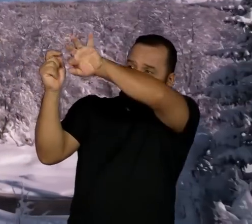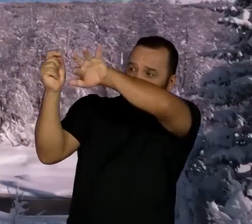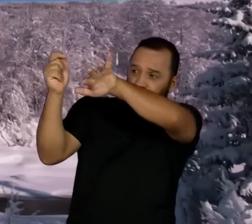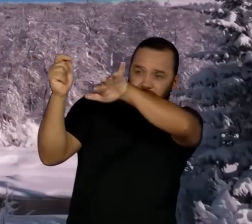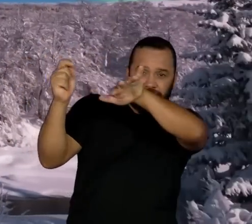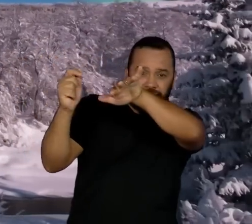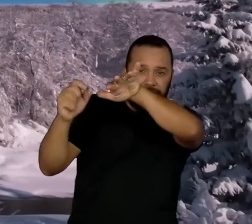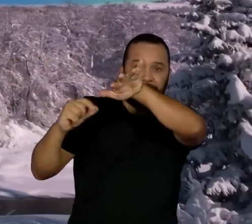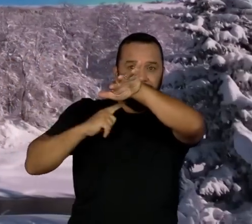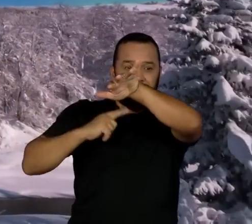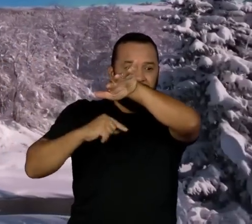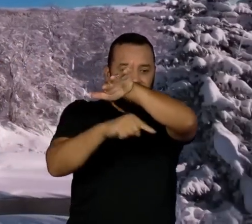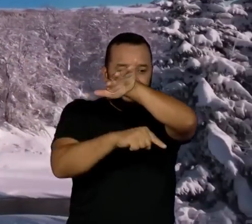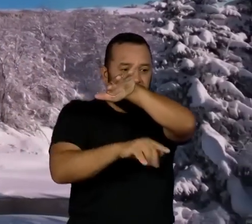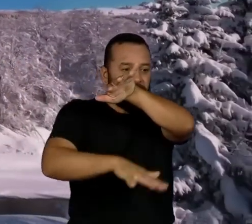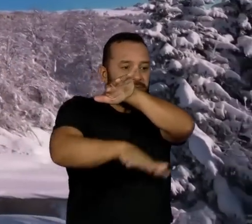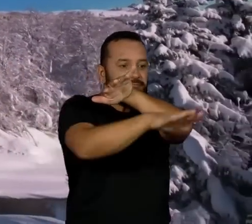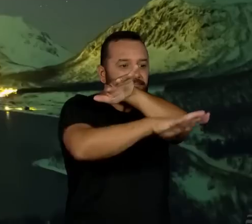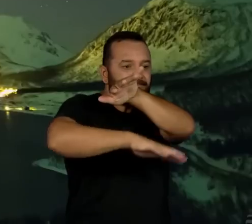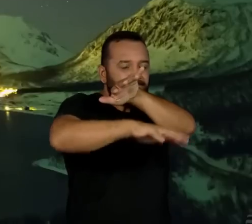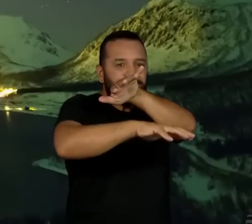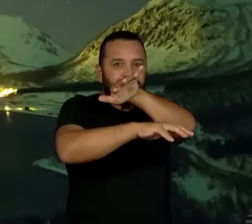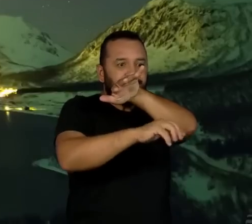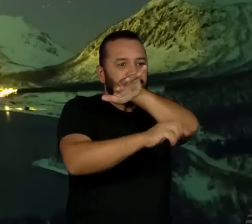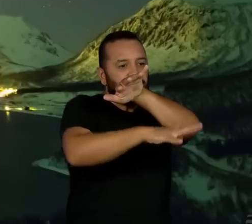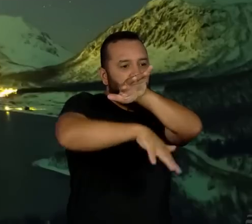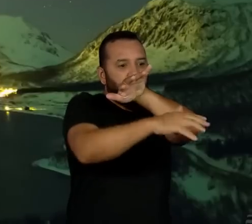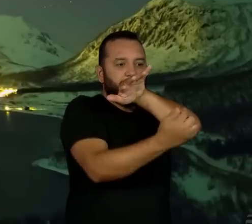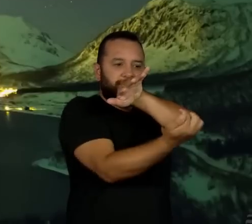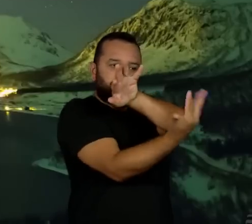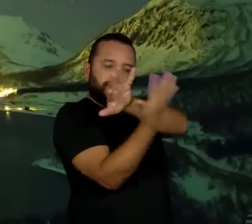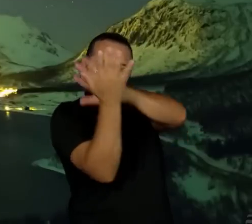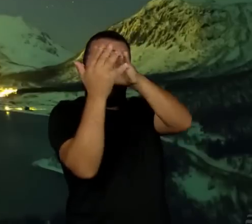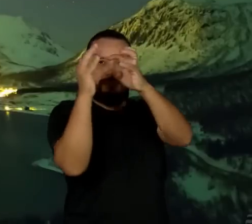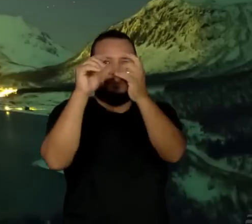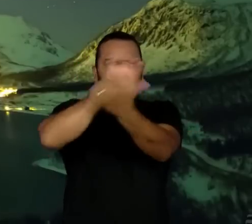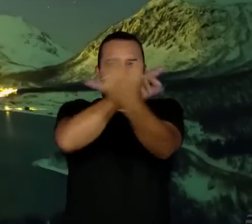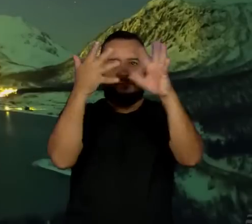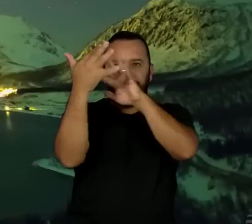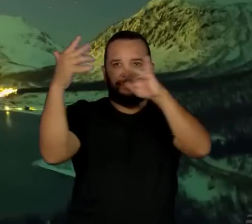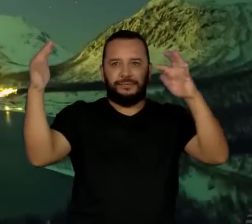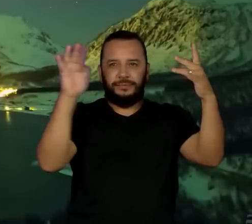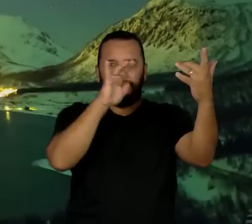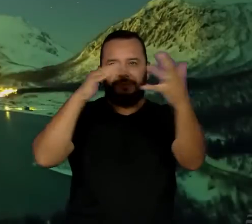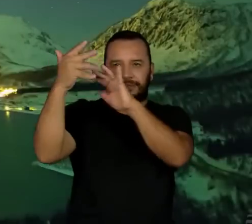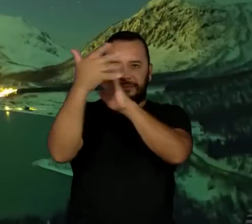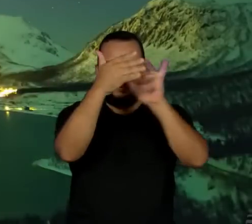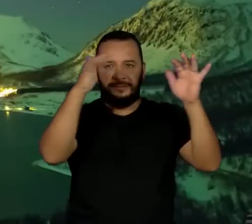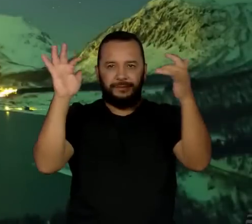reagem com os elementos químicos presentes no campo magnético terrestre.